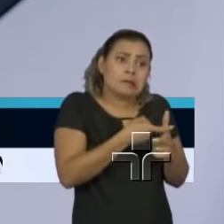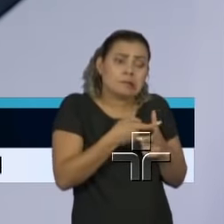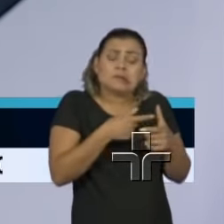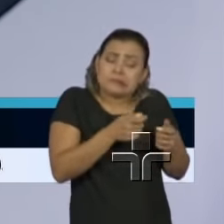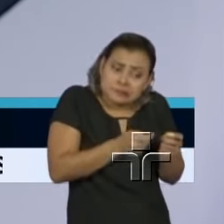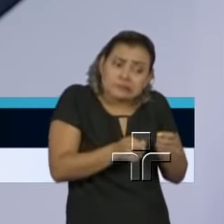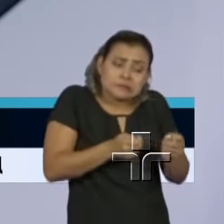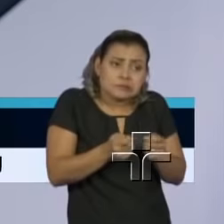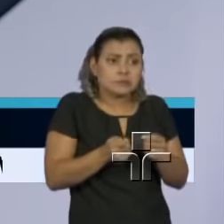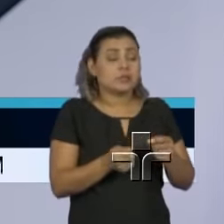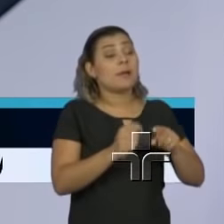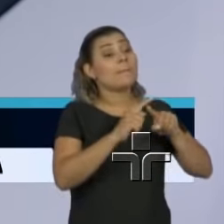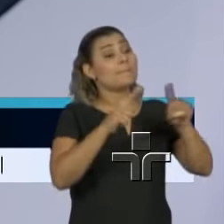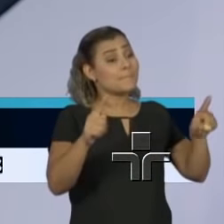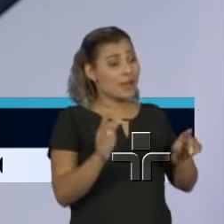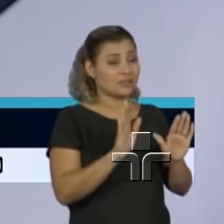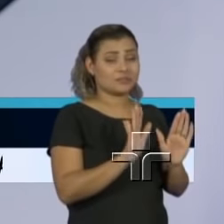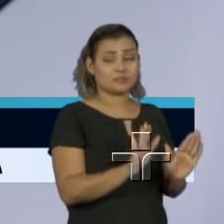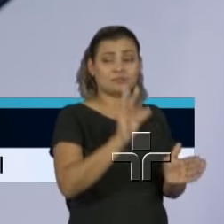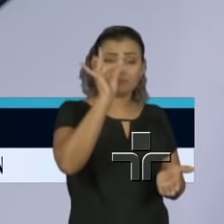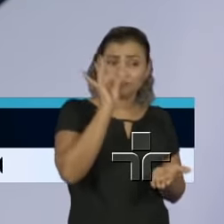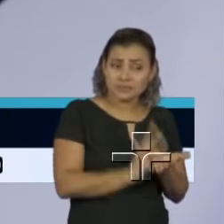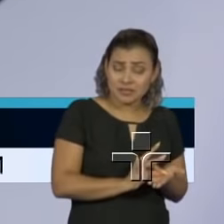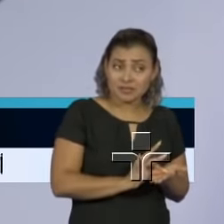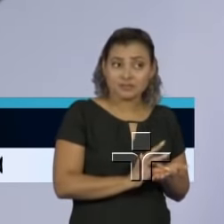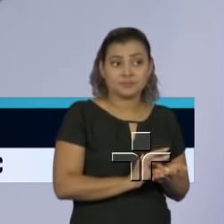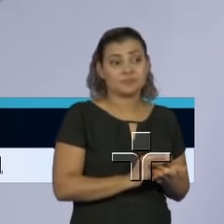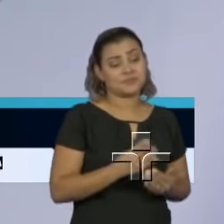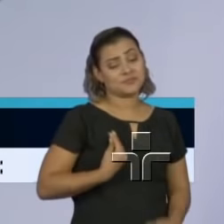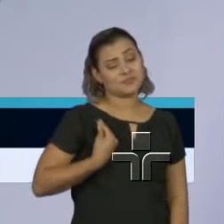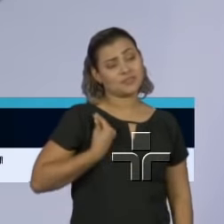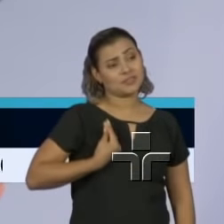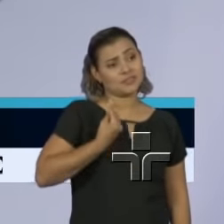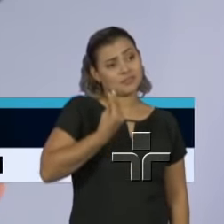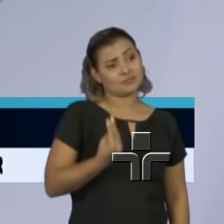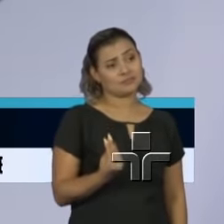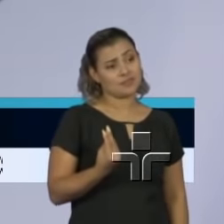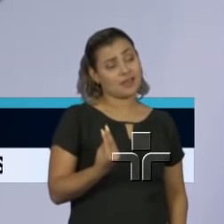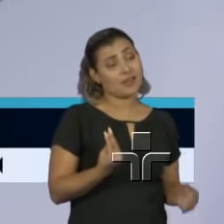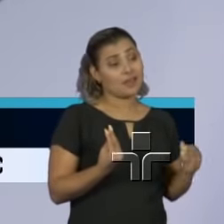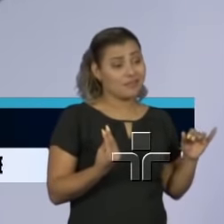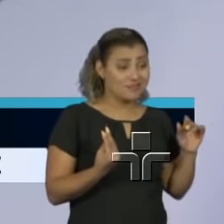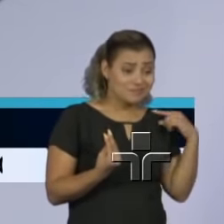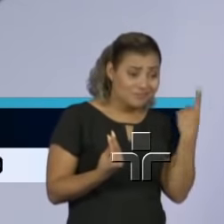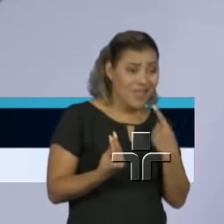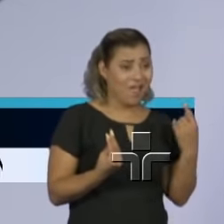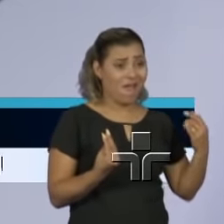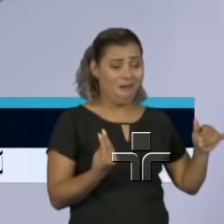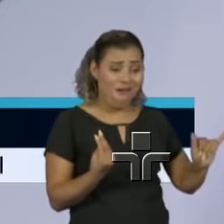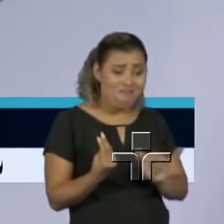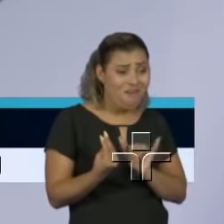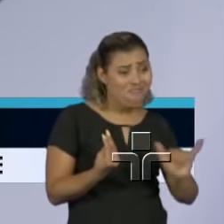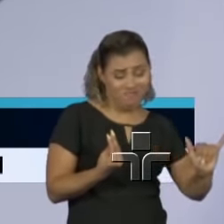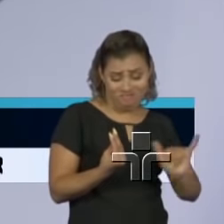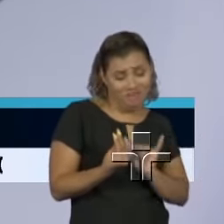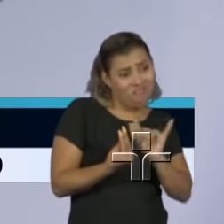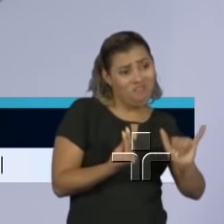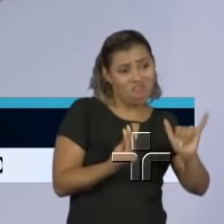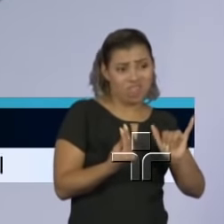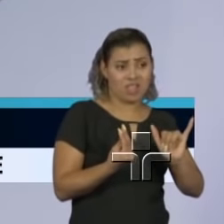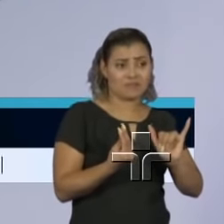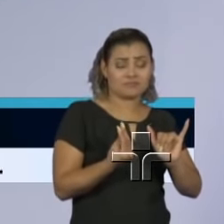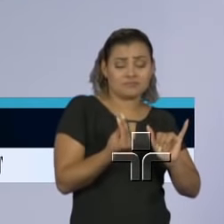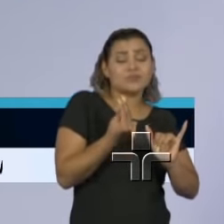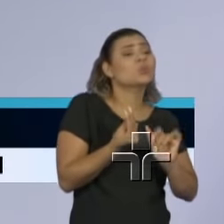coisa de que ter uma certa soltura na vida, ainda que a gente depois tenha que rebolar financeiramente um pouco, tem o seu lado